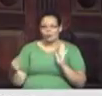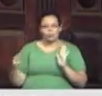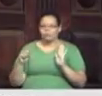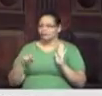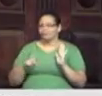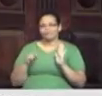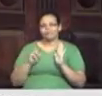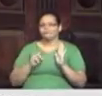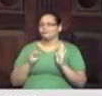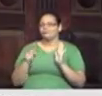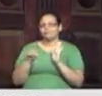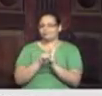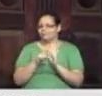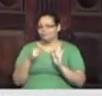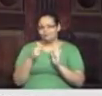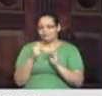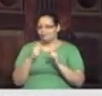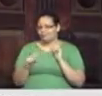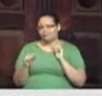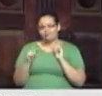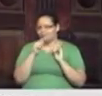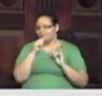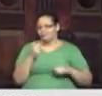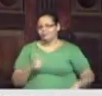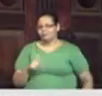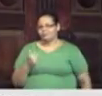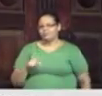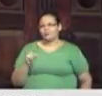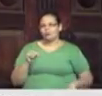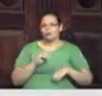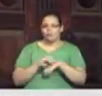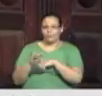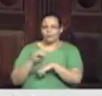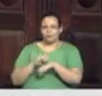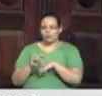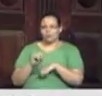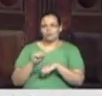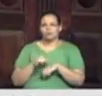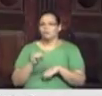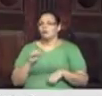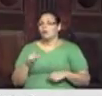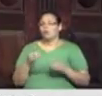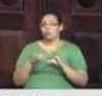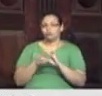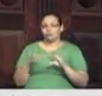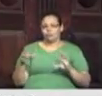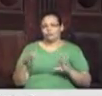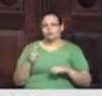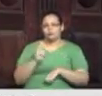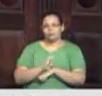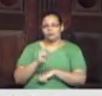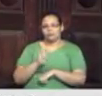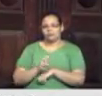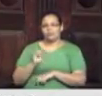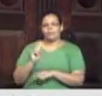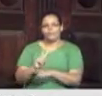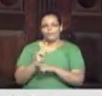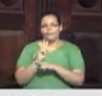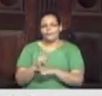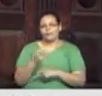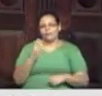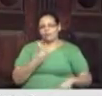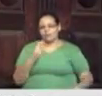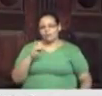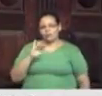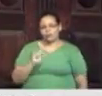O que foi aprovado nessa Assembleia Legislativa foi uma mensagem ilegal que autoriza o Estado a contrair um empréstimo de 3,5